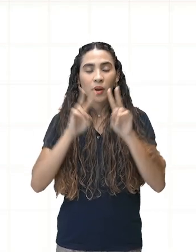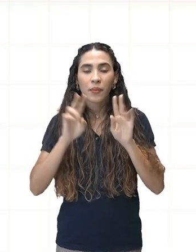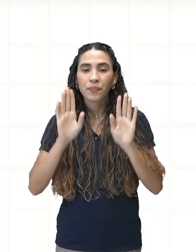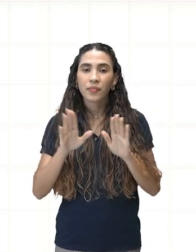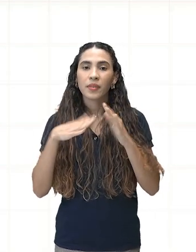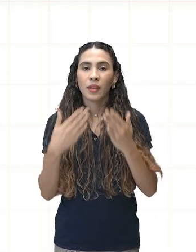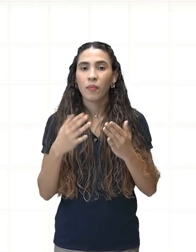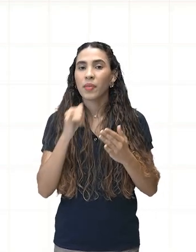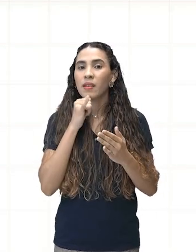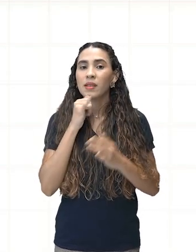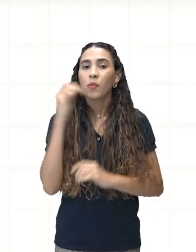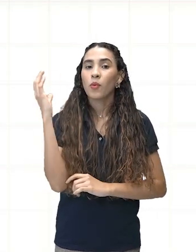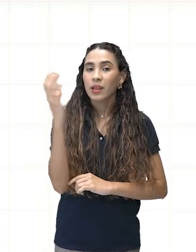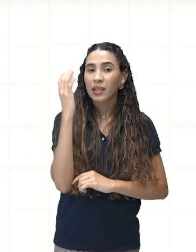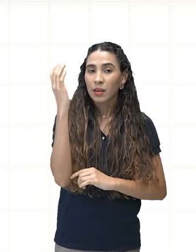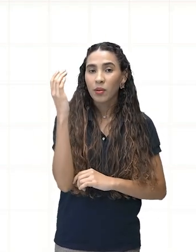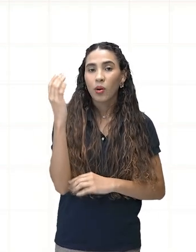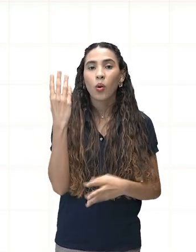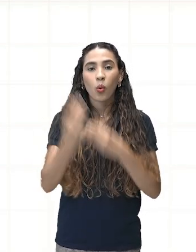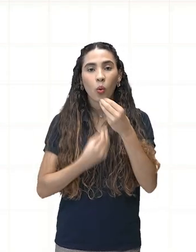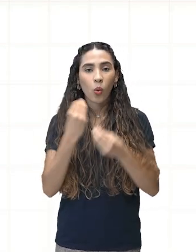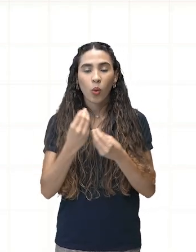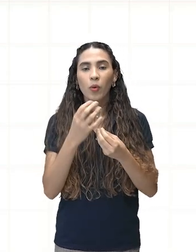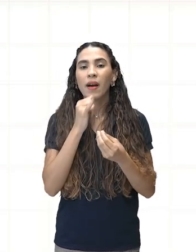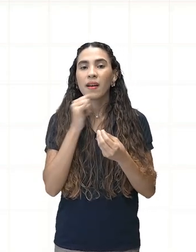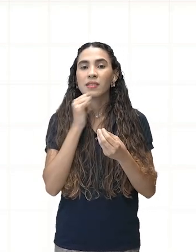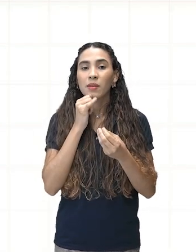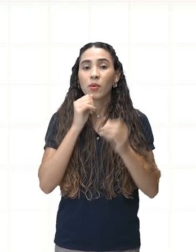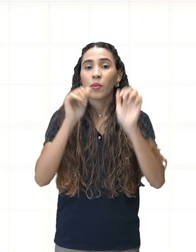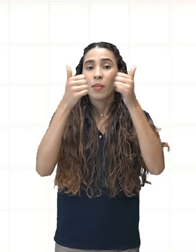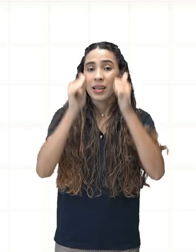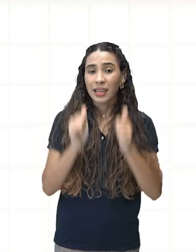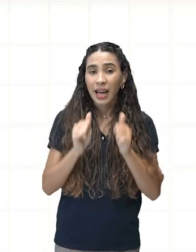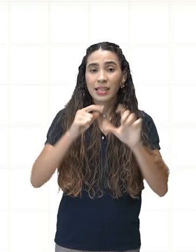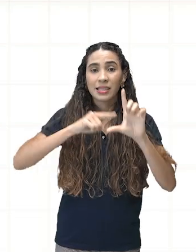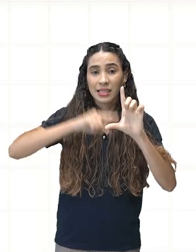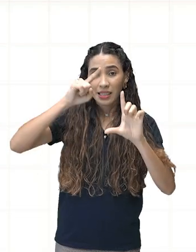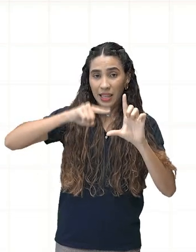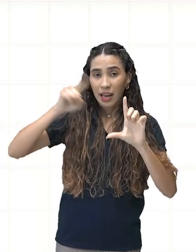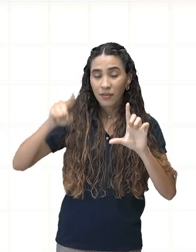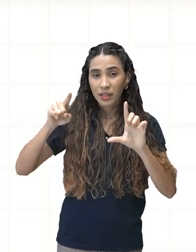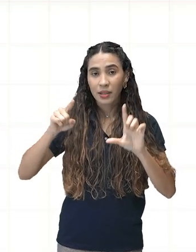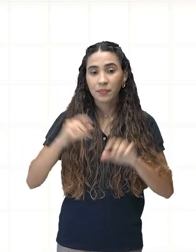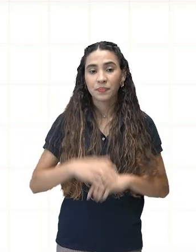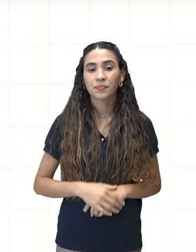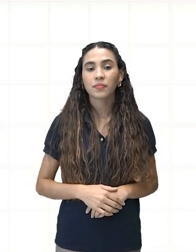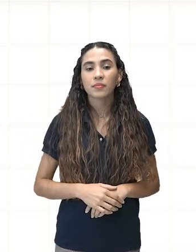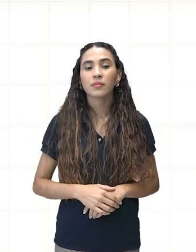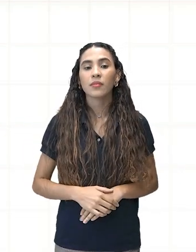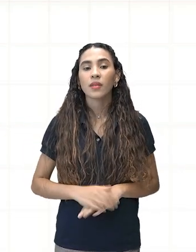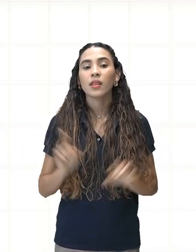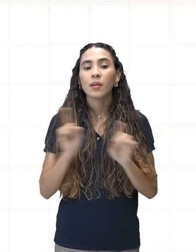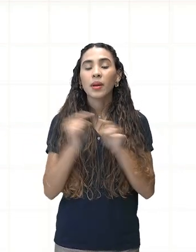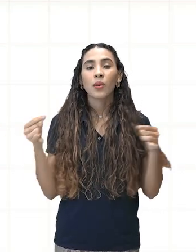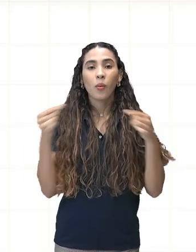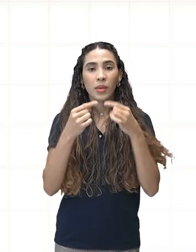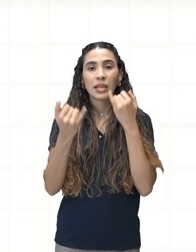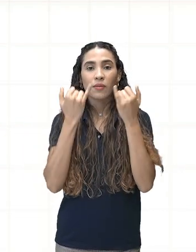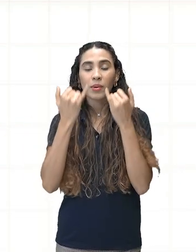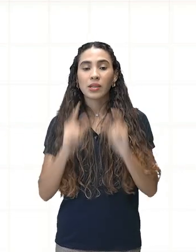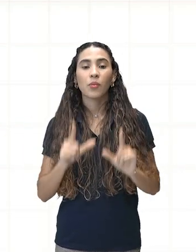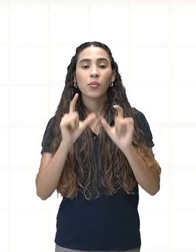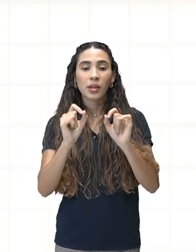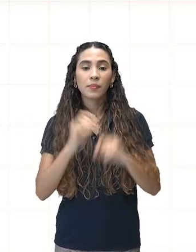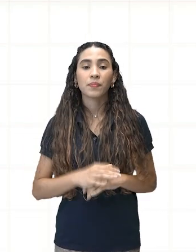gente considera um climograma como sendo uma representação gráfica, é um gráfico, que combina informações